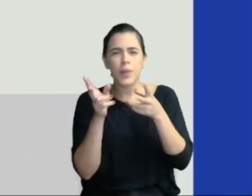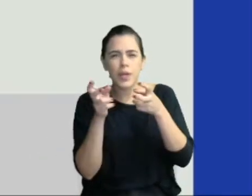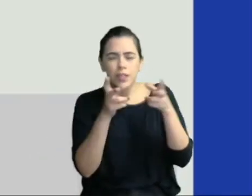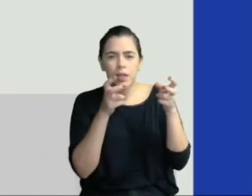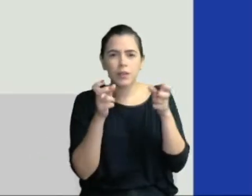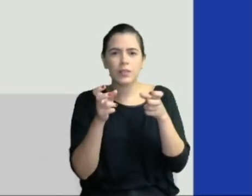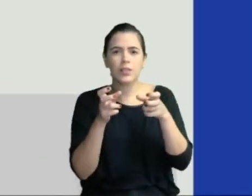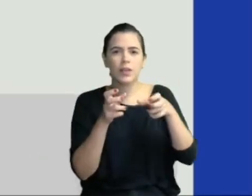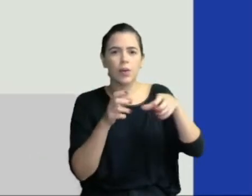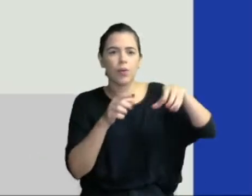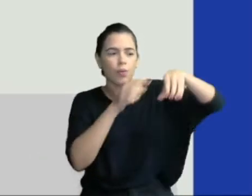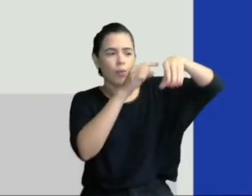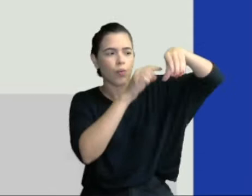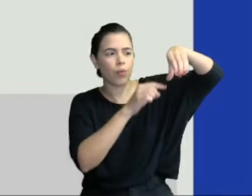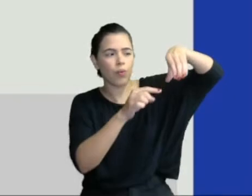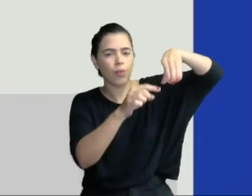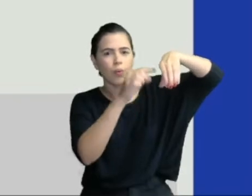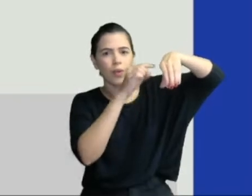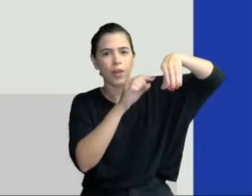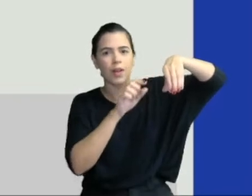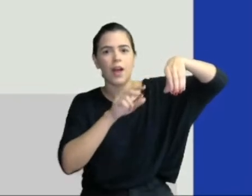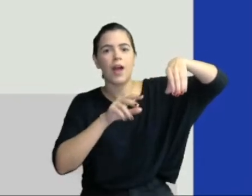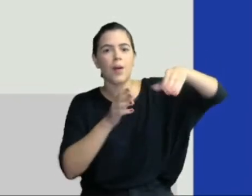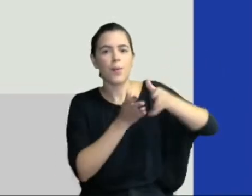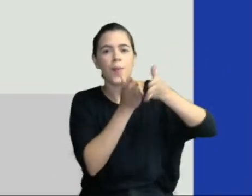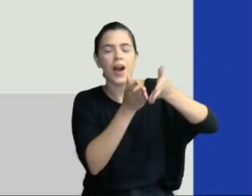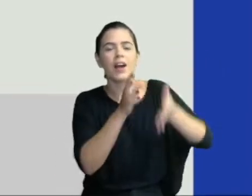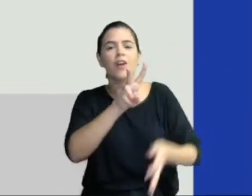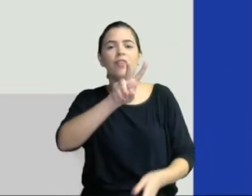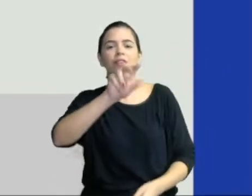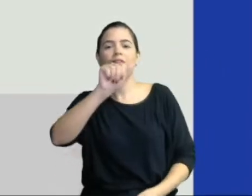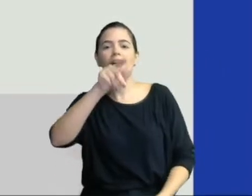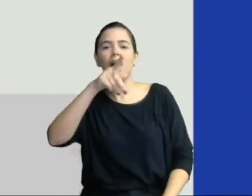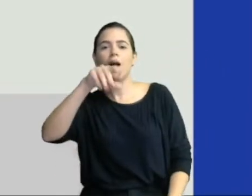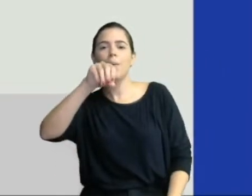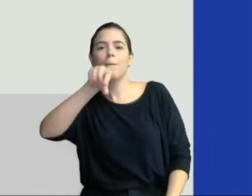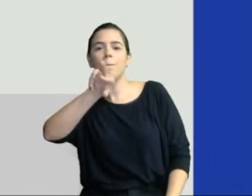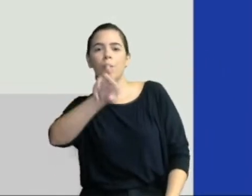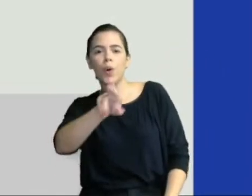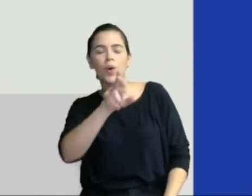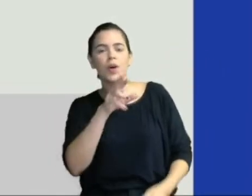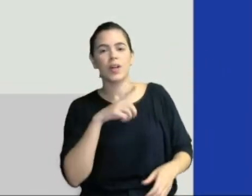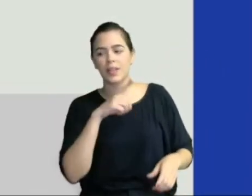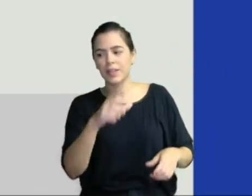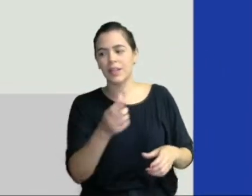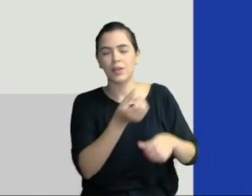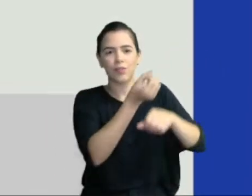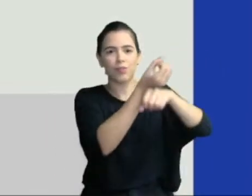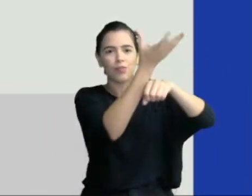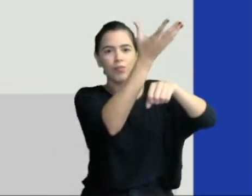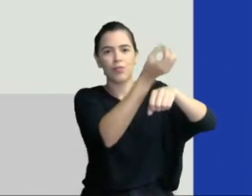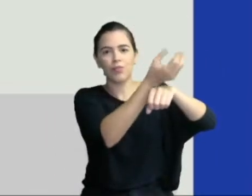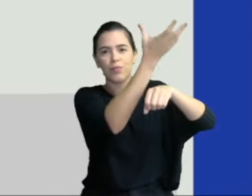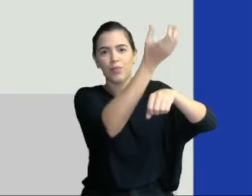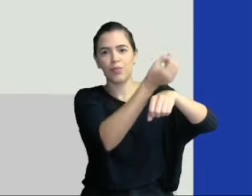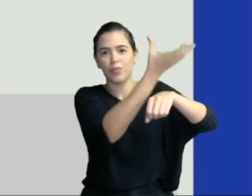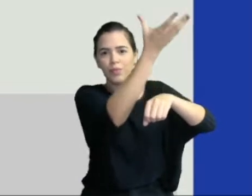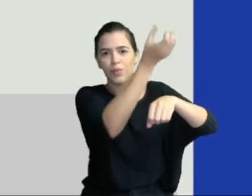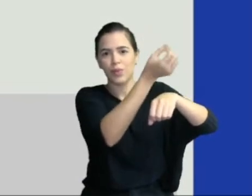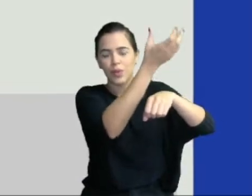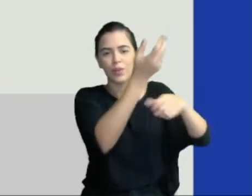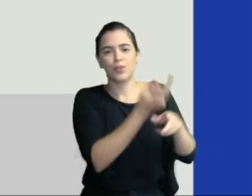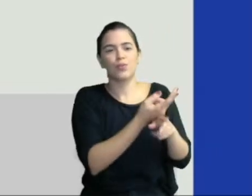chaminés vermelhinhas aqui embaixo, onde tem escrito barco a vapor. Tem aqui, ó, como se fossem umas chaminés, tá vendo? Onde saíam os